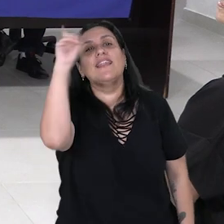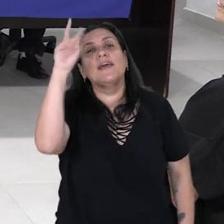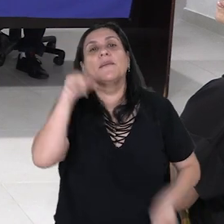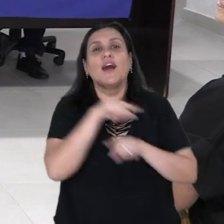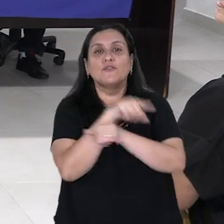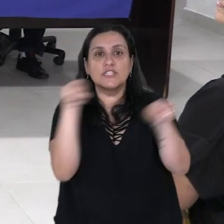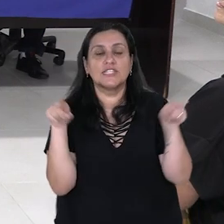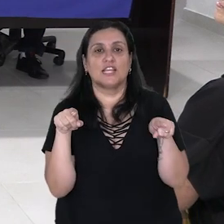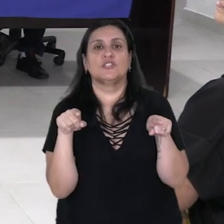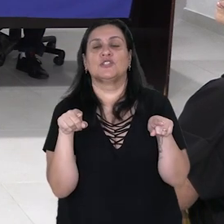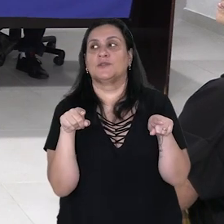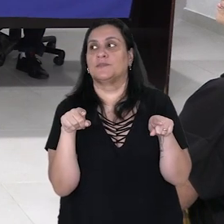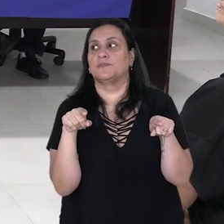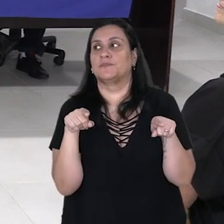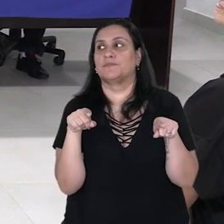que...